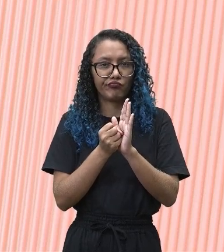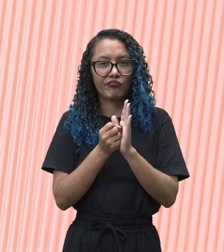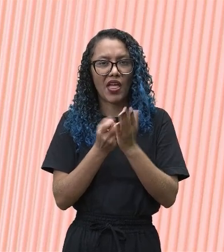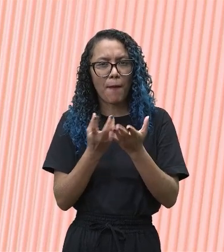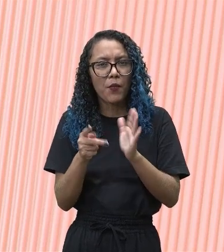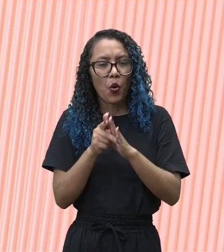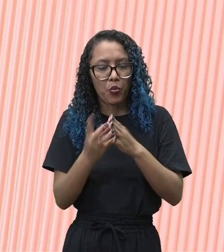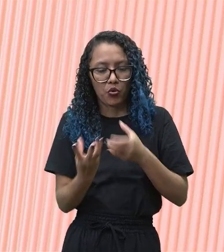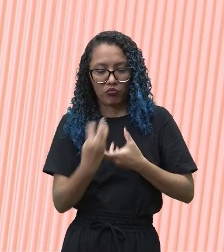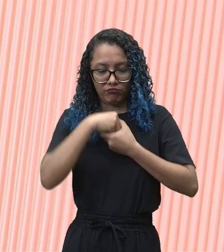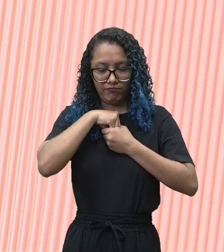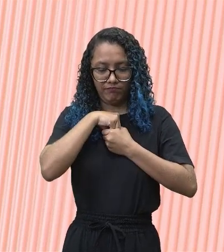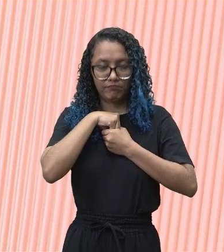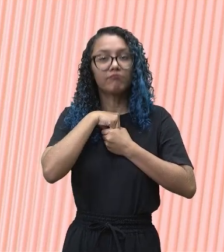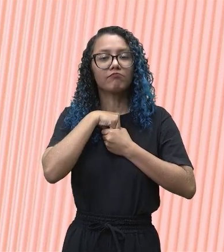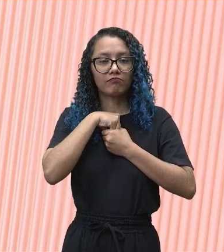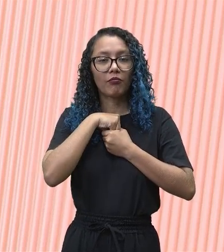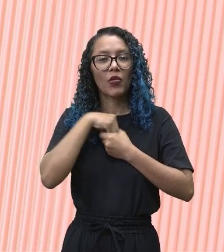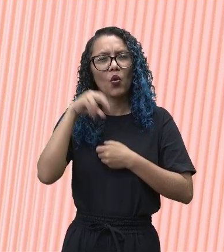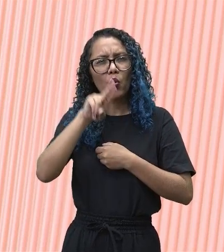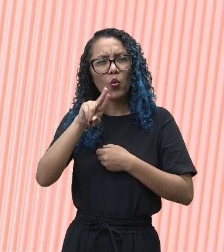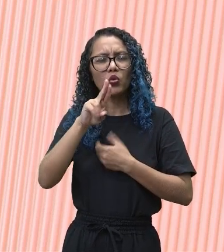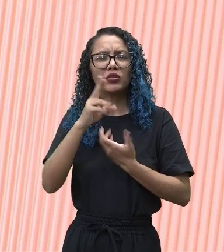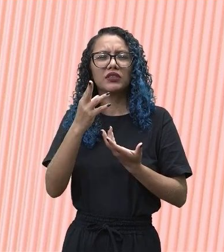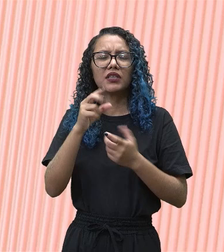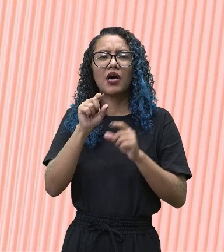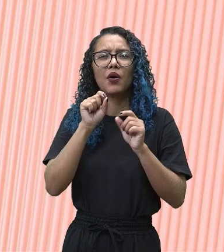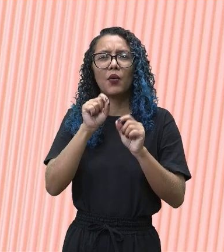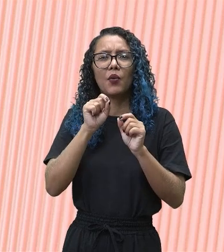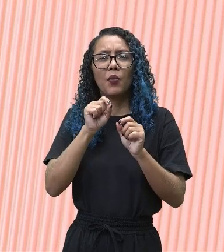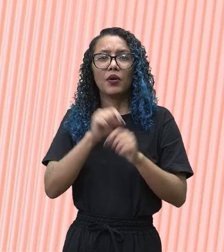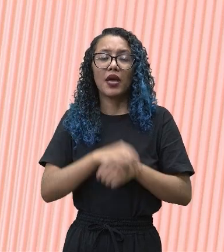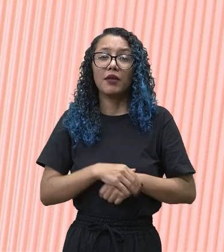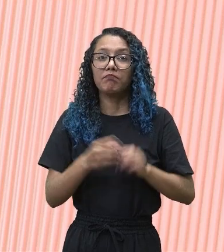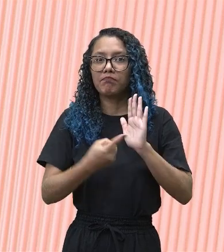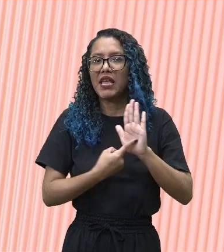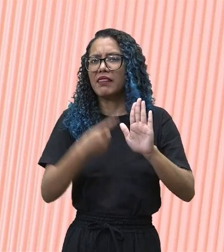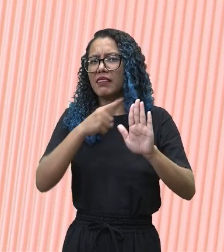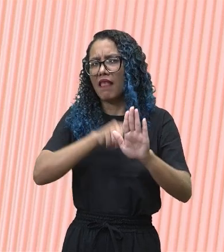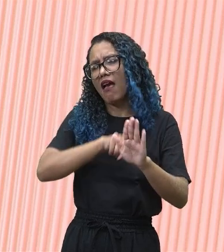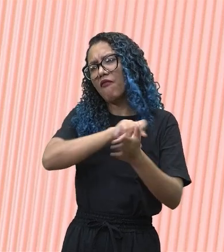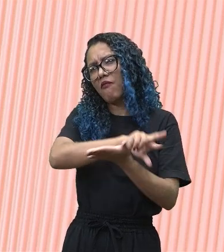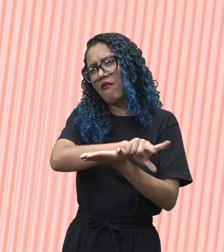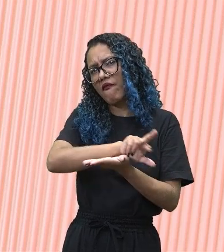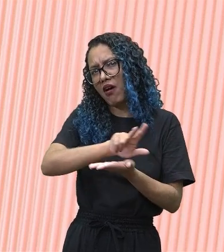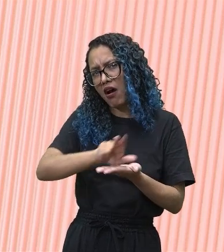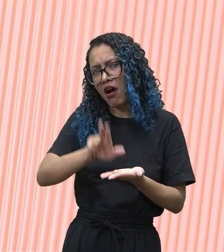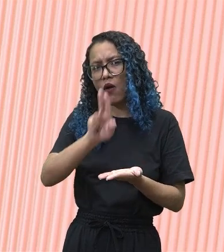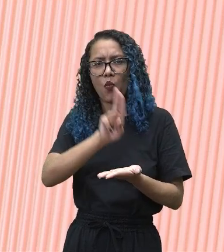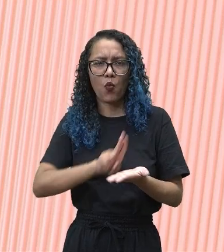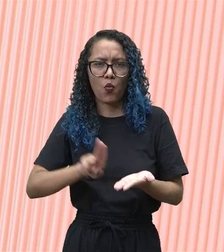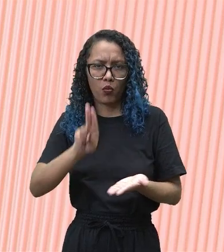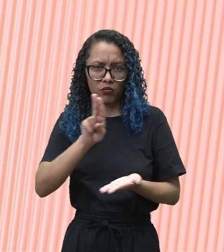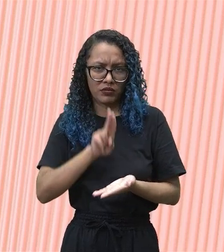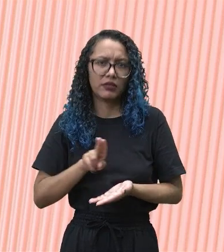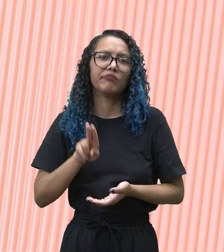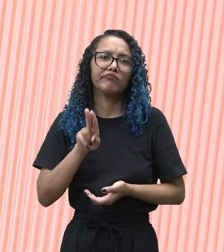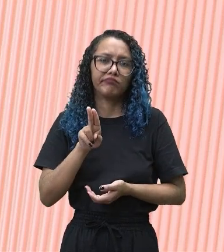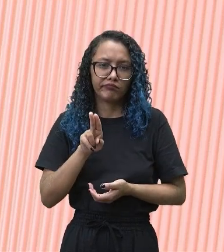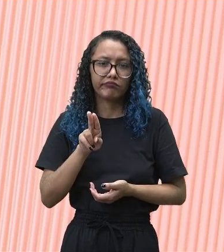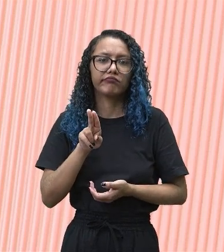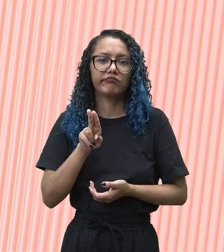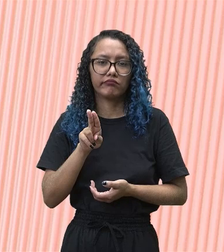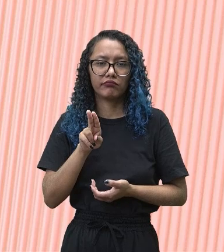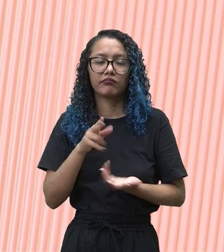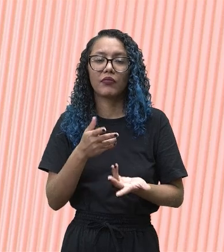subjetiva. A gente vai fazer o uso do sentido figurado. Do sentido figurado, né?